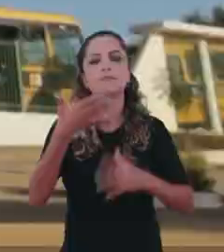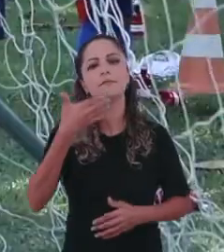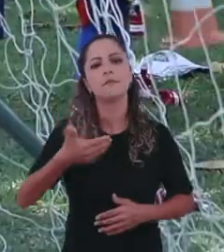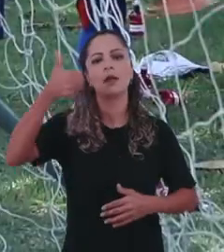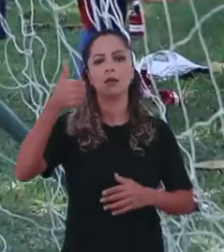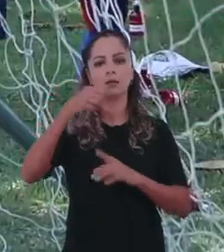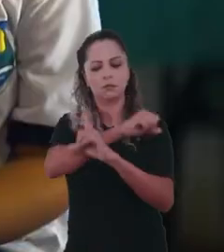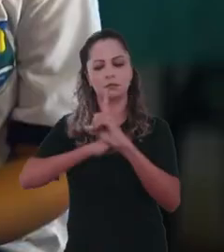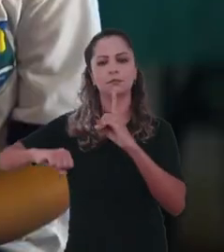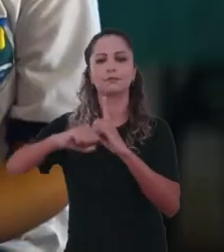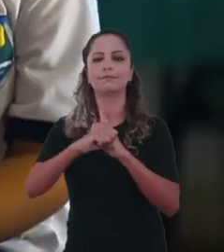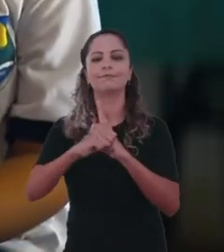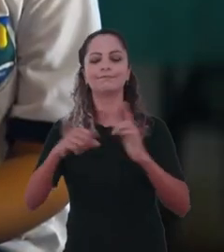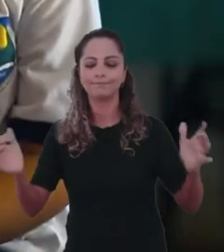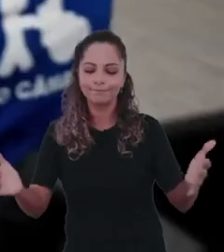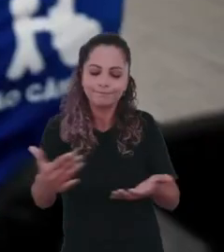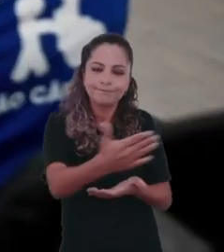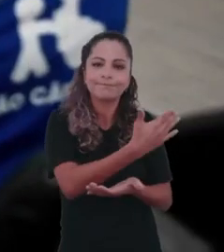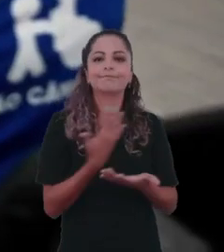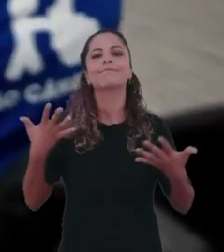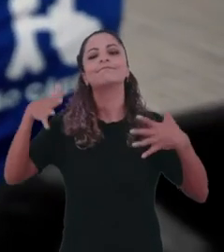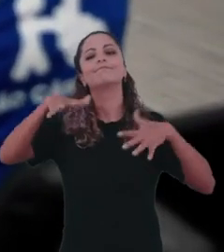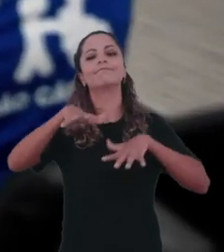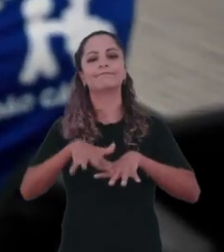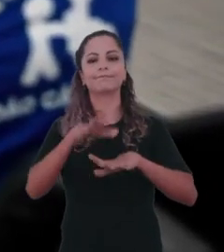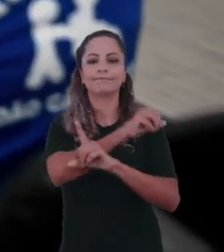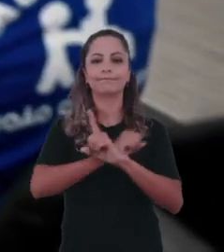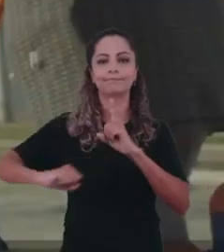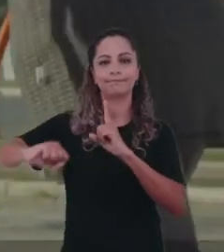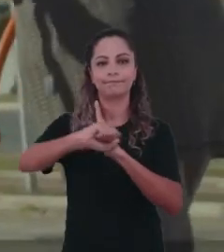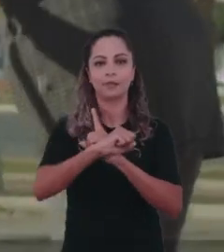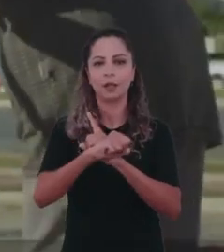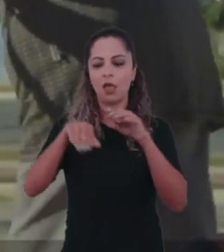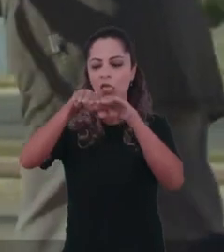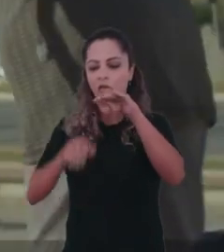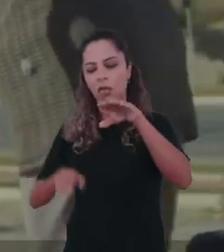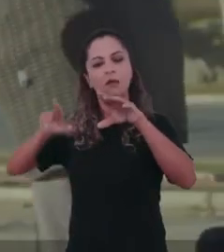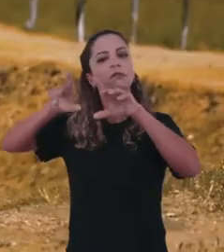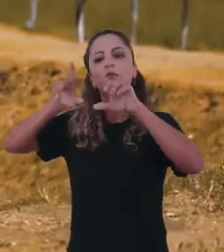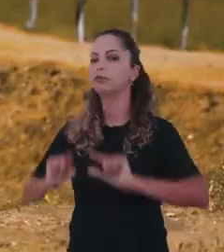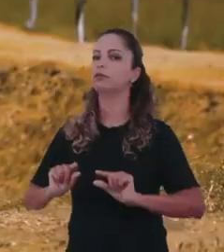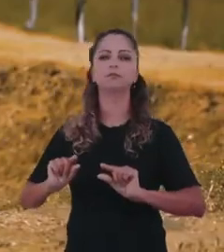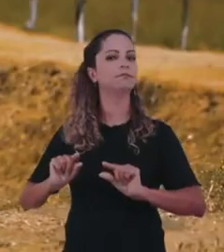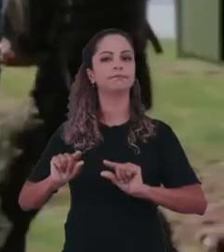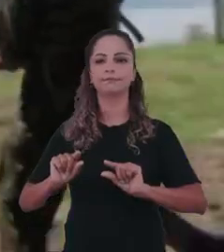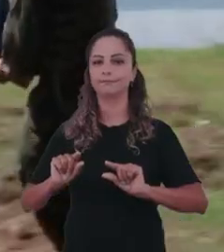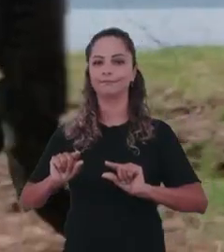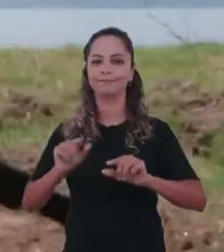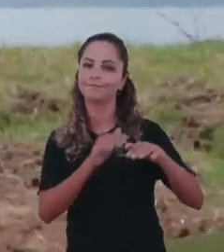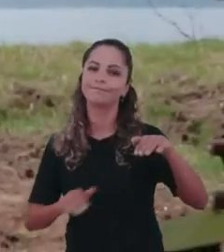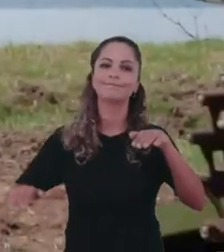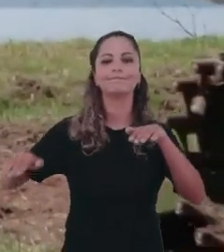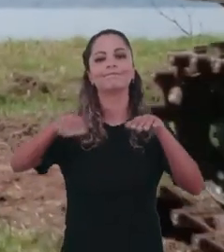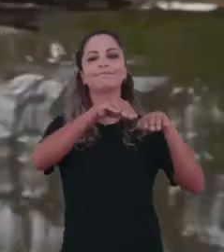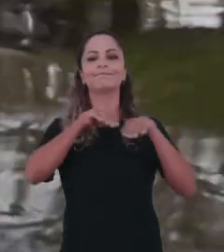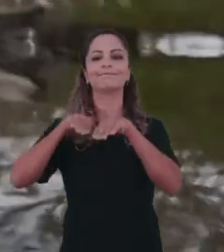de pessoas, promovendo inclusão social e reduzindo desigualdades regionais. Isso tudo